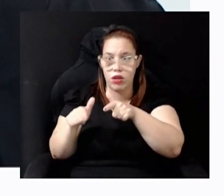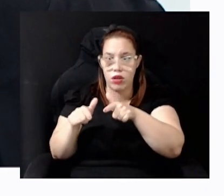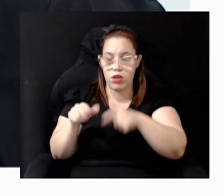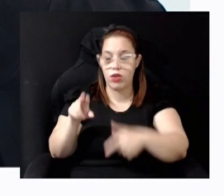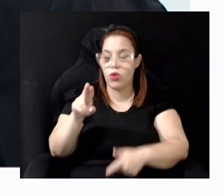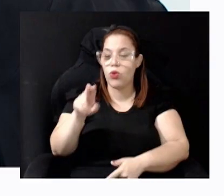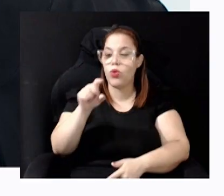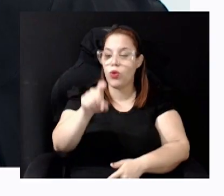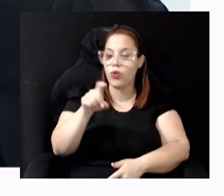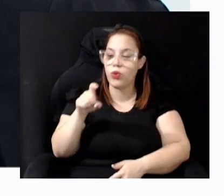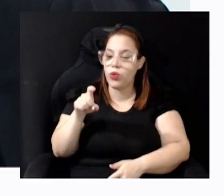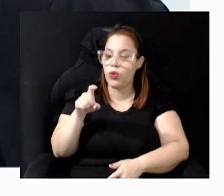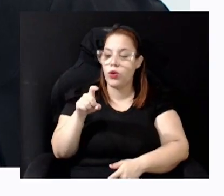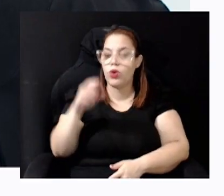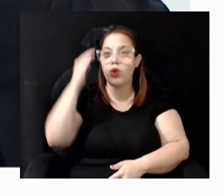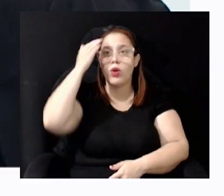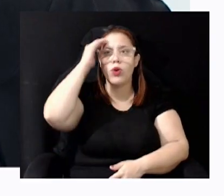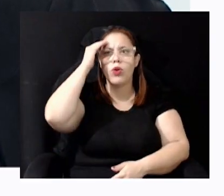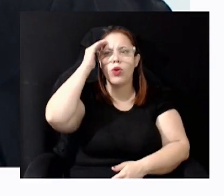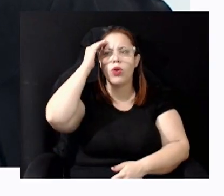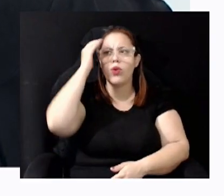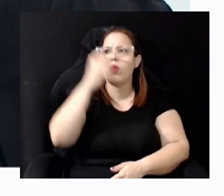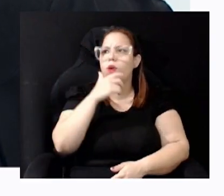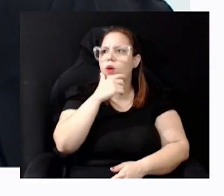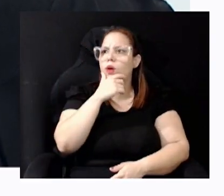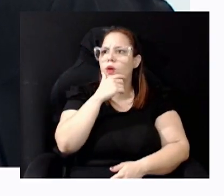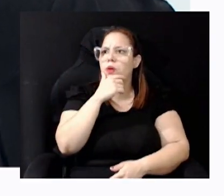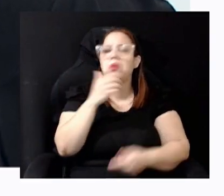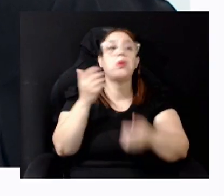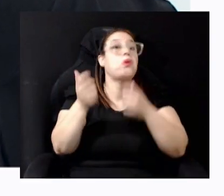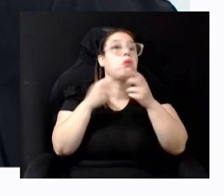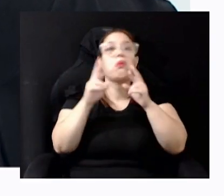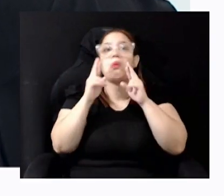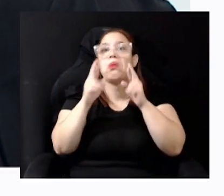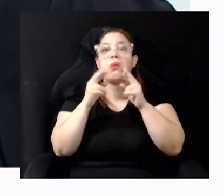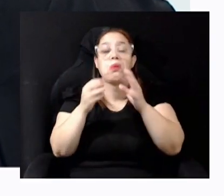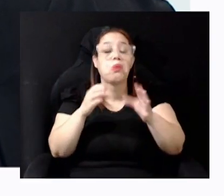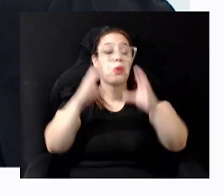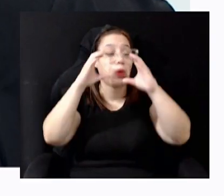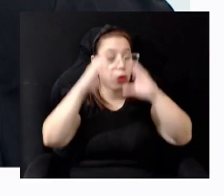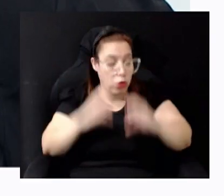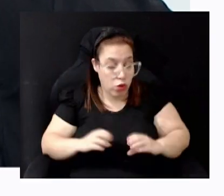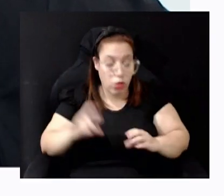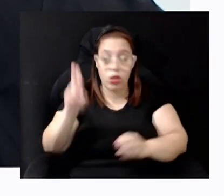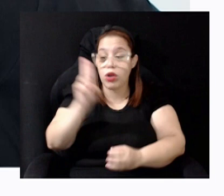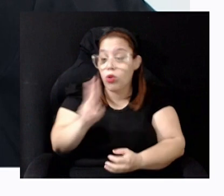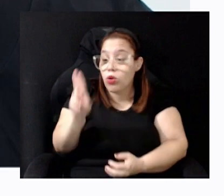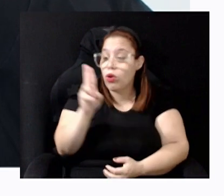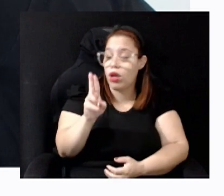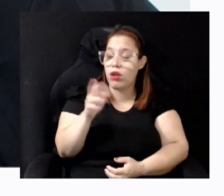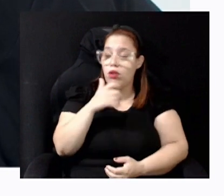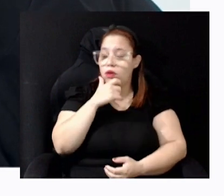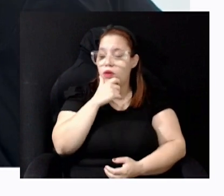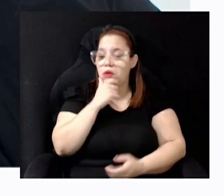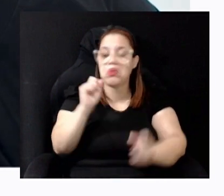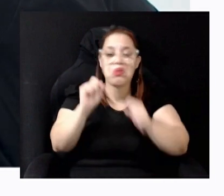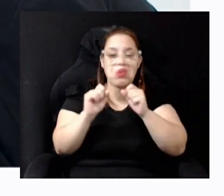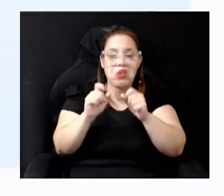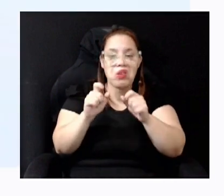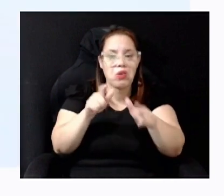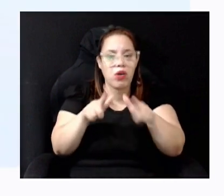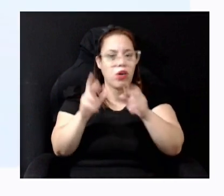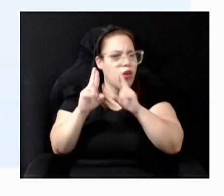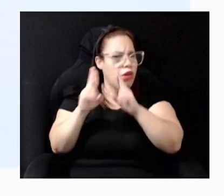é entender quais são as expectativas, qual é o comportamento desses usuários e o que o negócio espera e